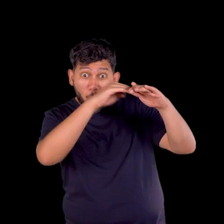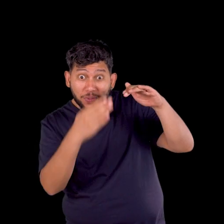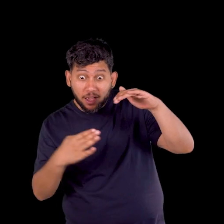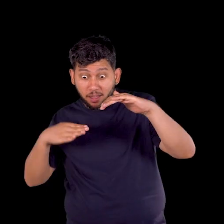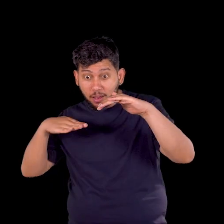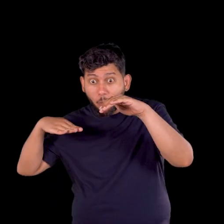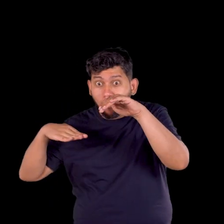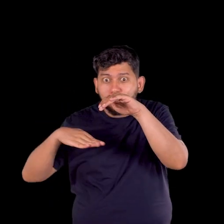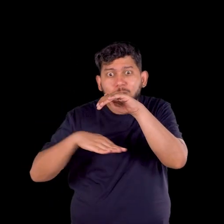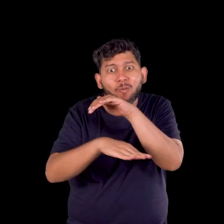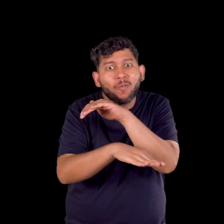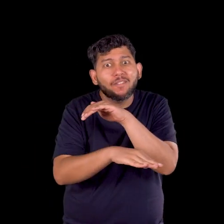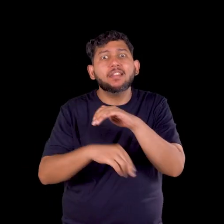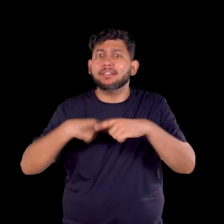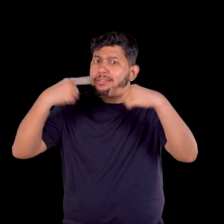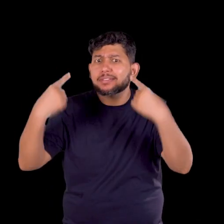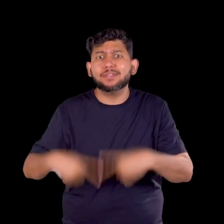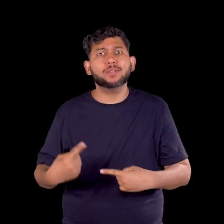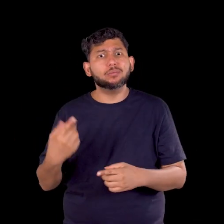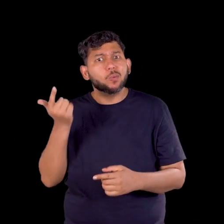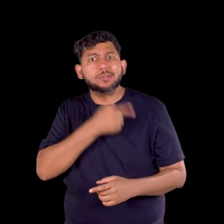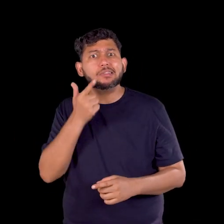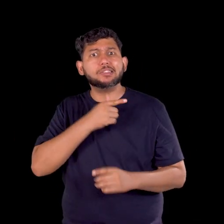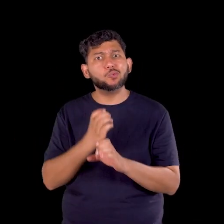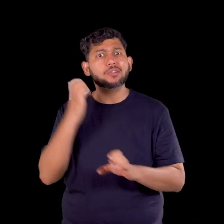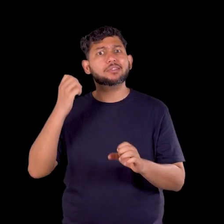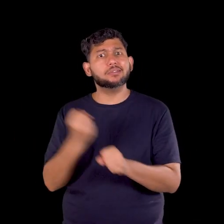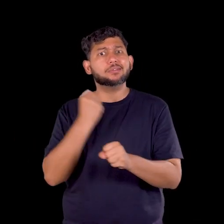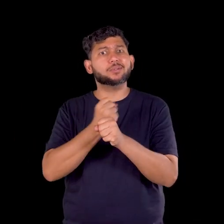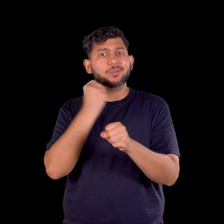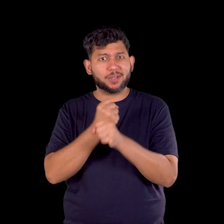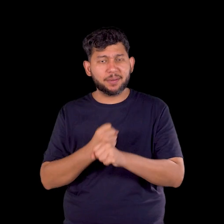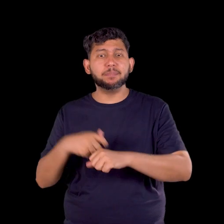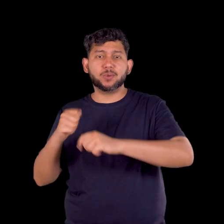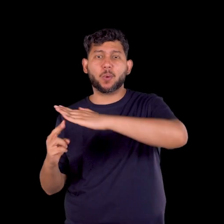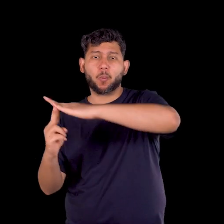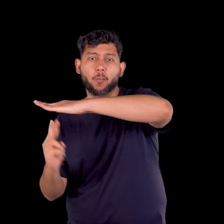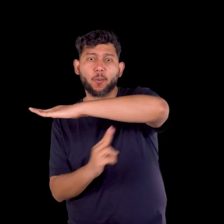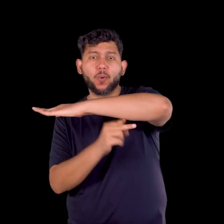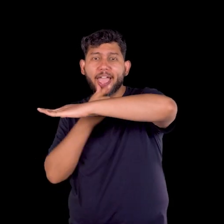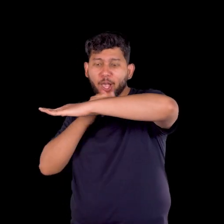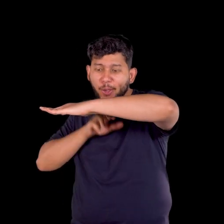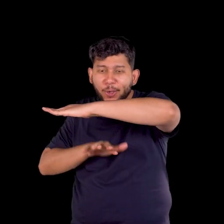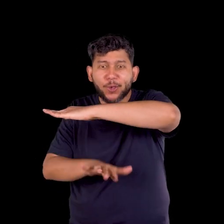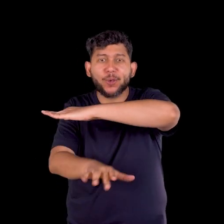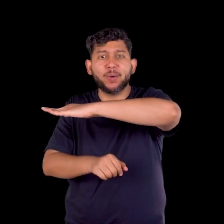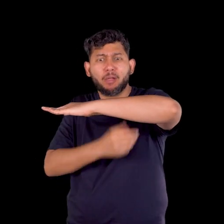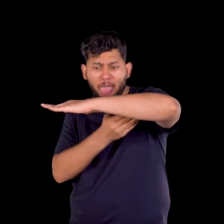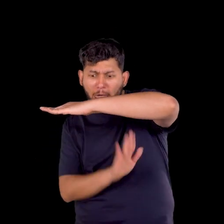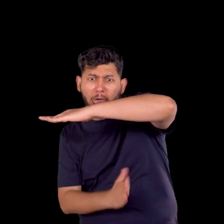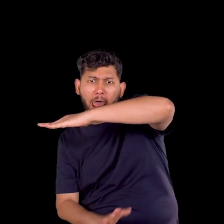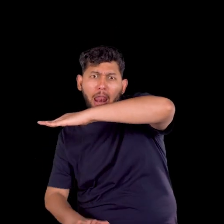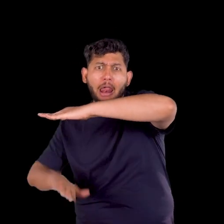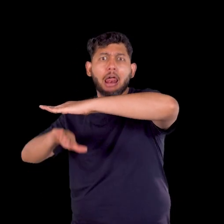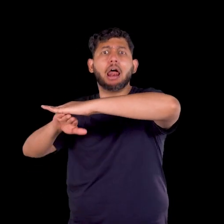que era sinônimo de grandes desafios em termos de engenharia, com a instalação de pontes sobre rios e precipícios.